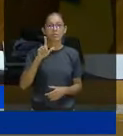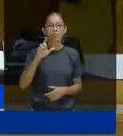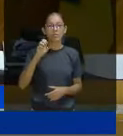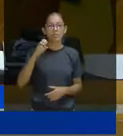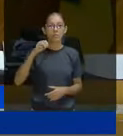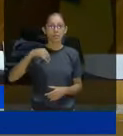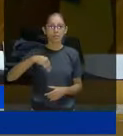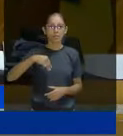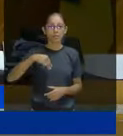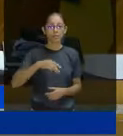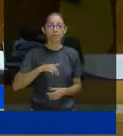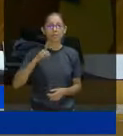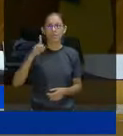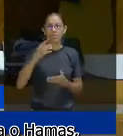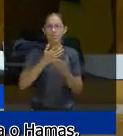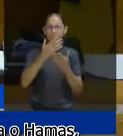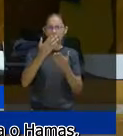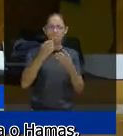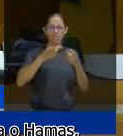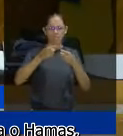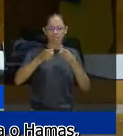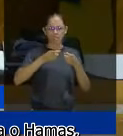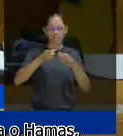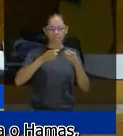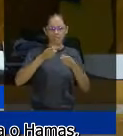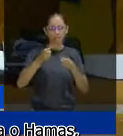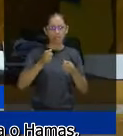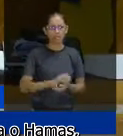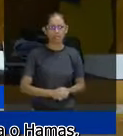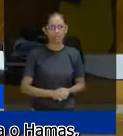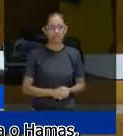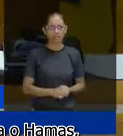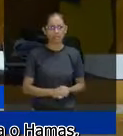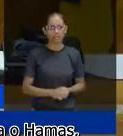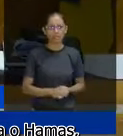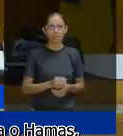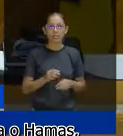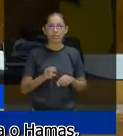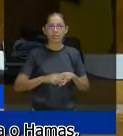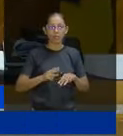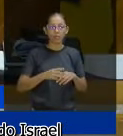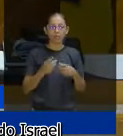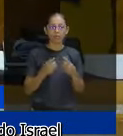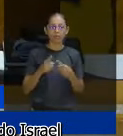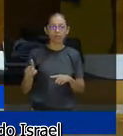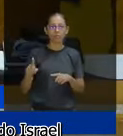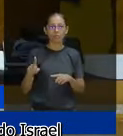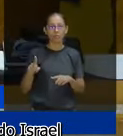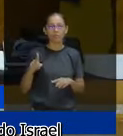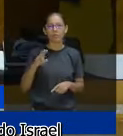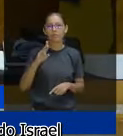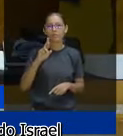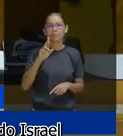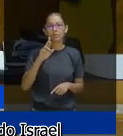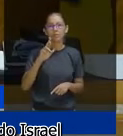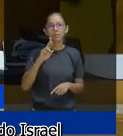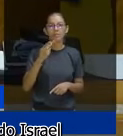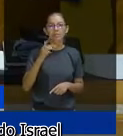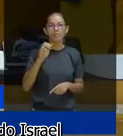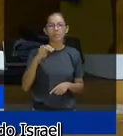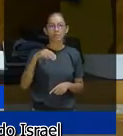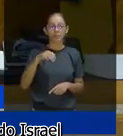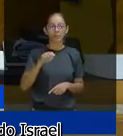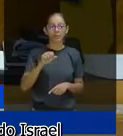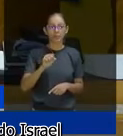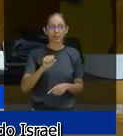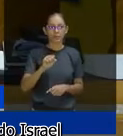quer dizer, nem sei se aquilo é uma guerra, né? A coisa de Israel contra o Hamas, porque o Hamas nem é um Estado, enfim. Mas quando Israel começou a